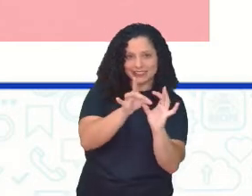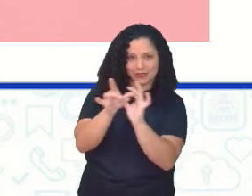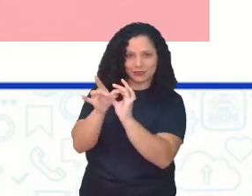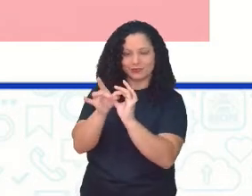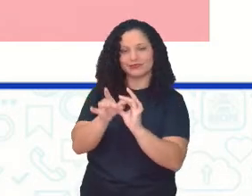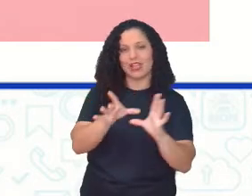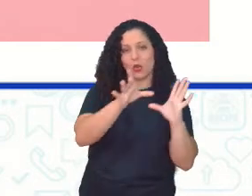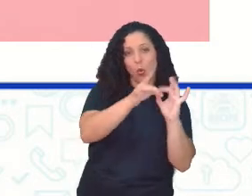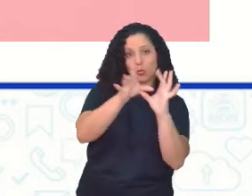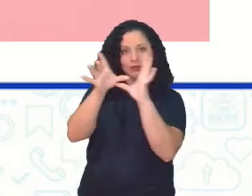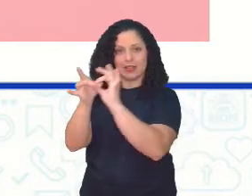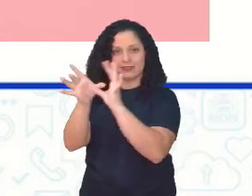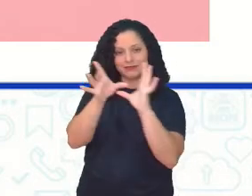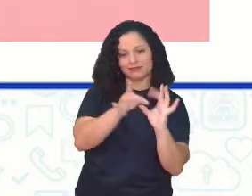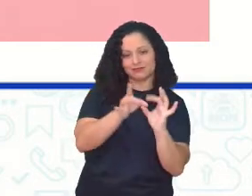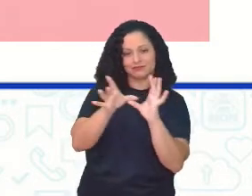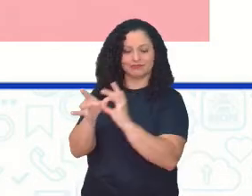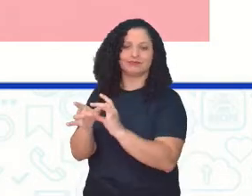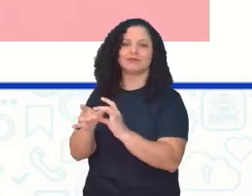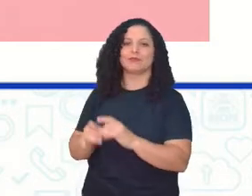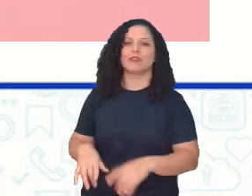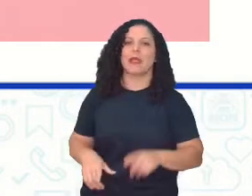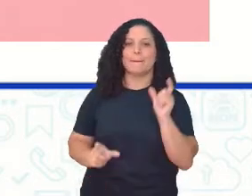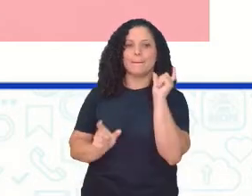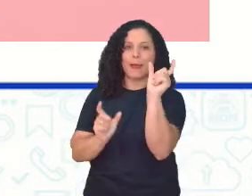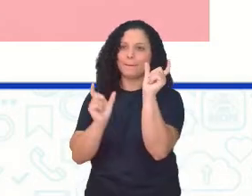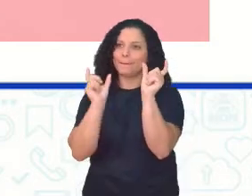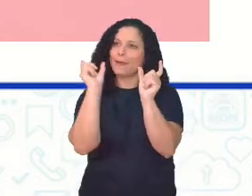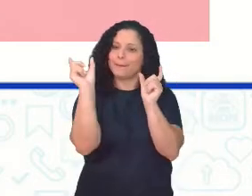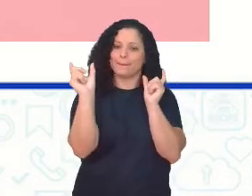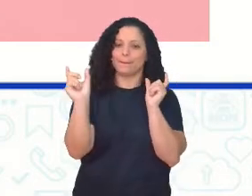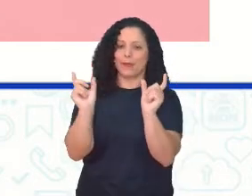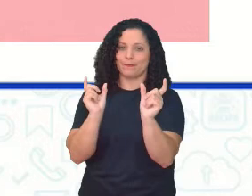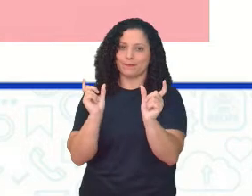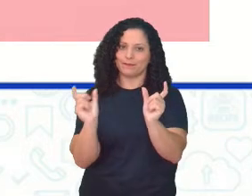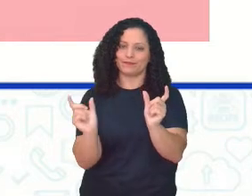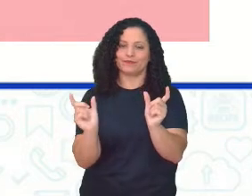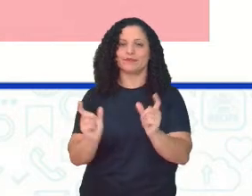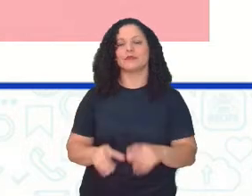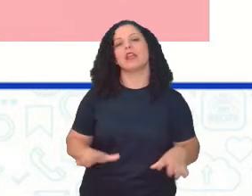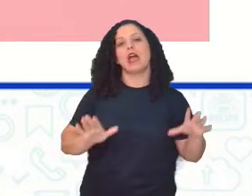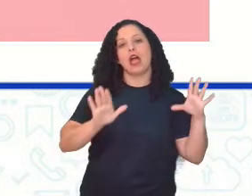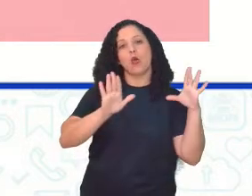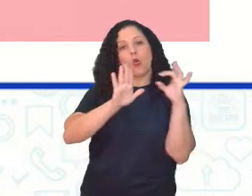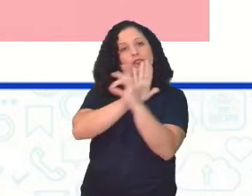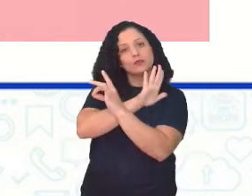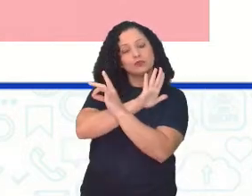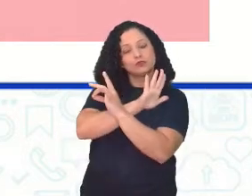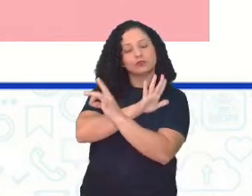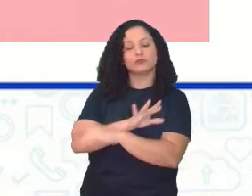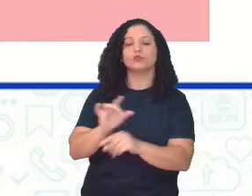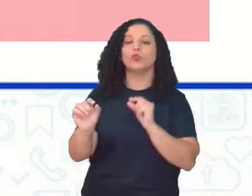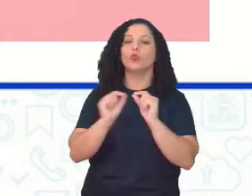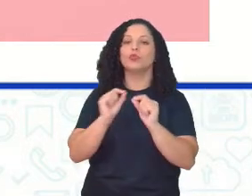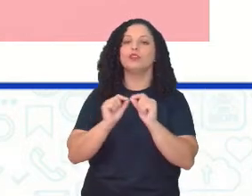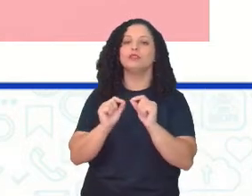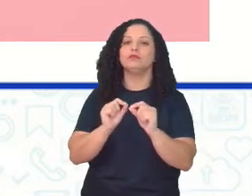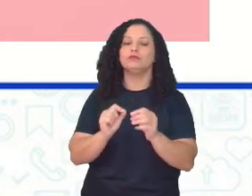professora Camille? Quando a gente fala de coesão, a gente está falando do quê? Dos